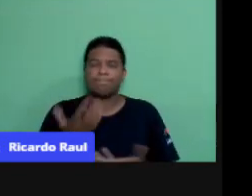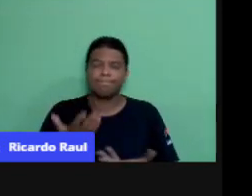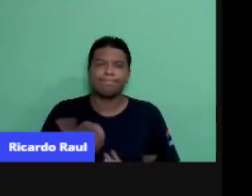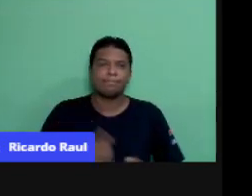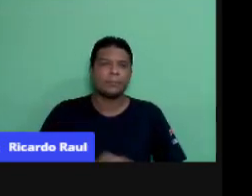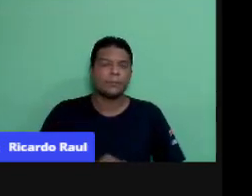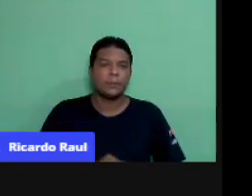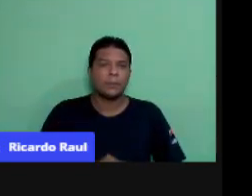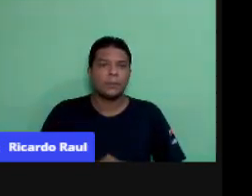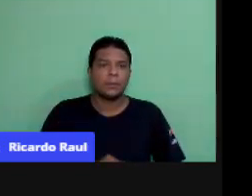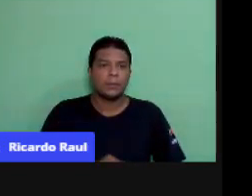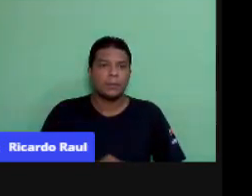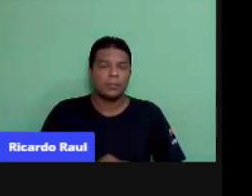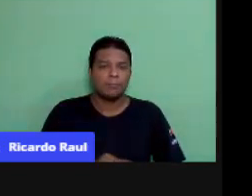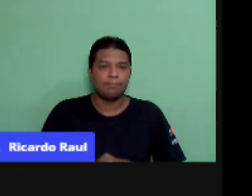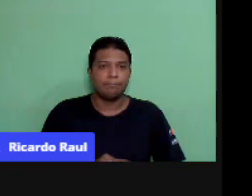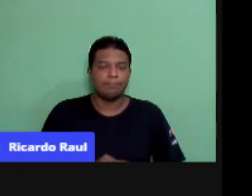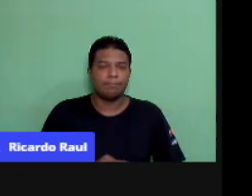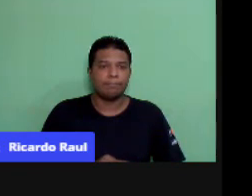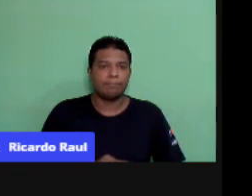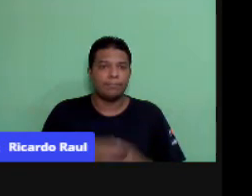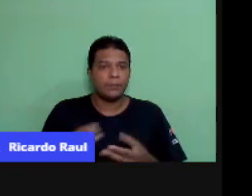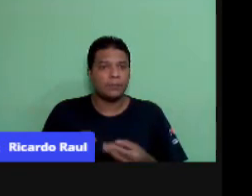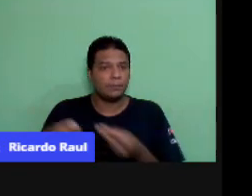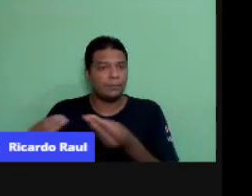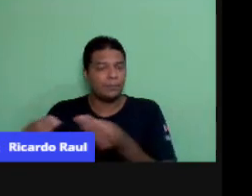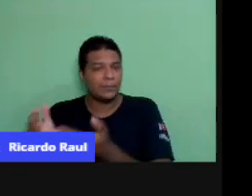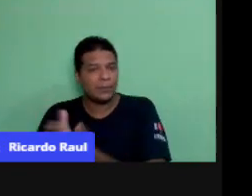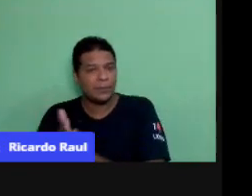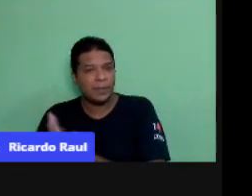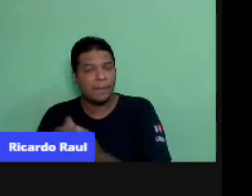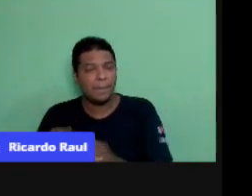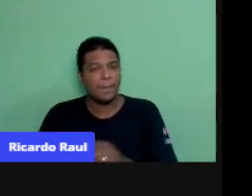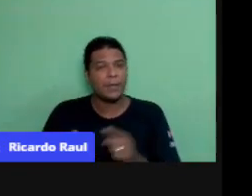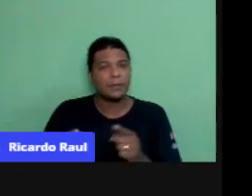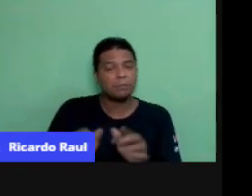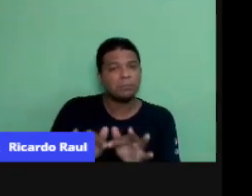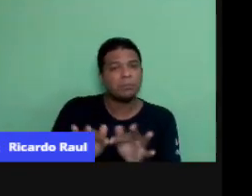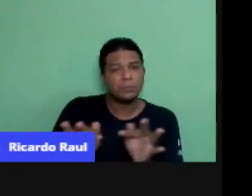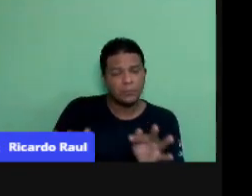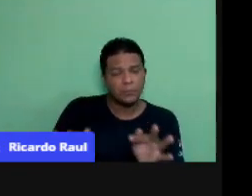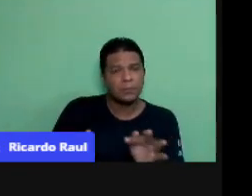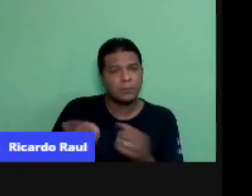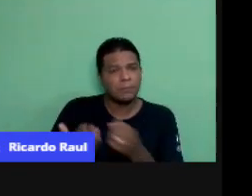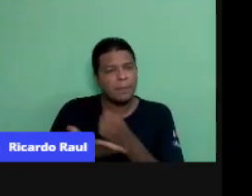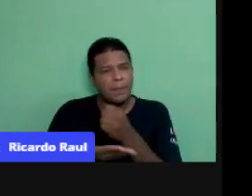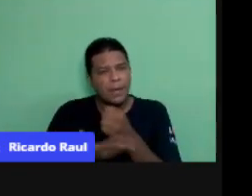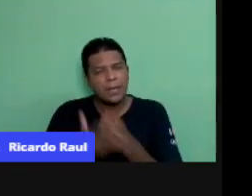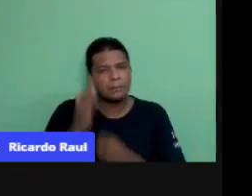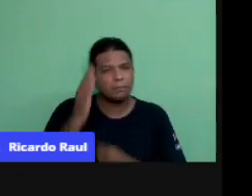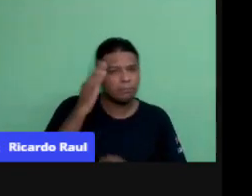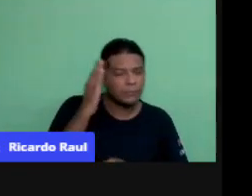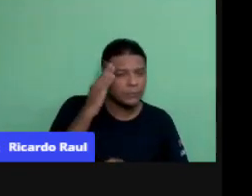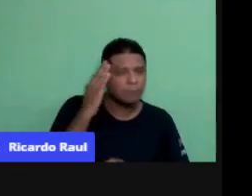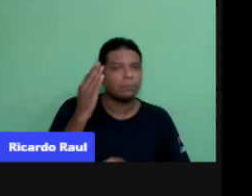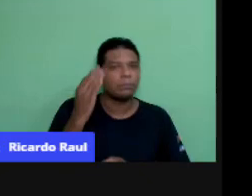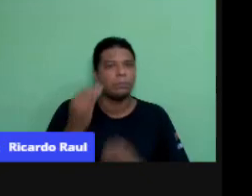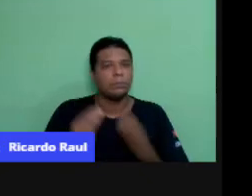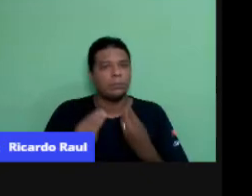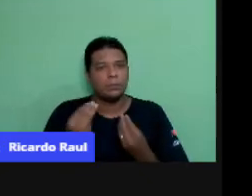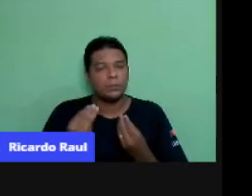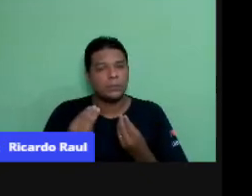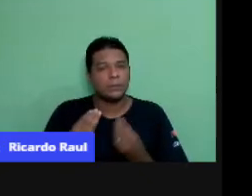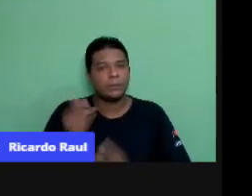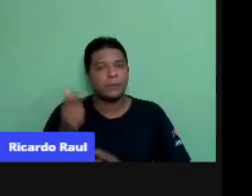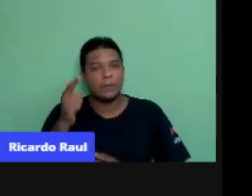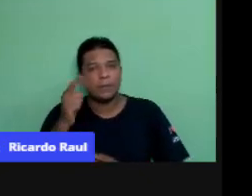o retorno de entrega de cadernos é muito pequeno. Mas o mínimo que você tiver, você já vai ter uma base para você saber se você tem que